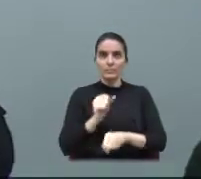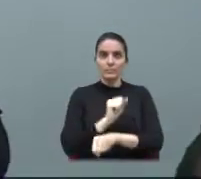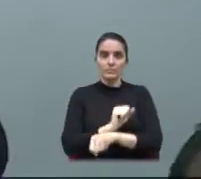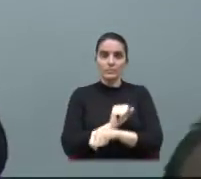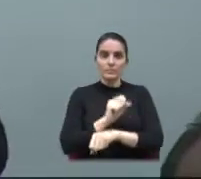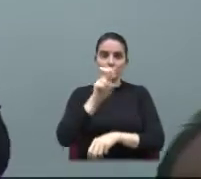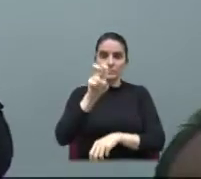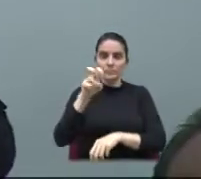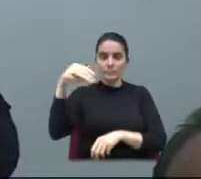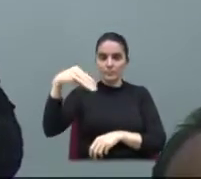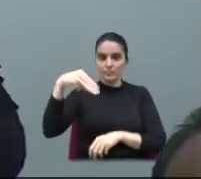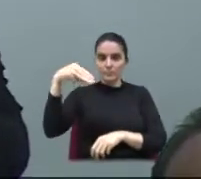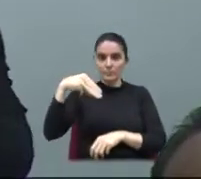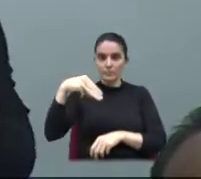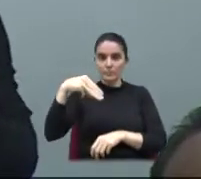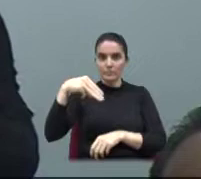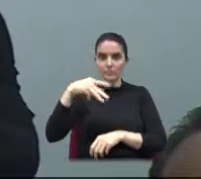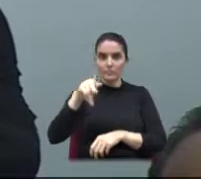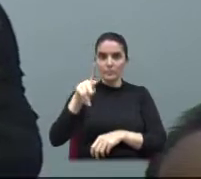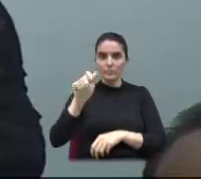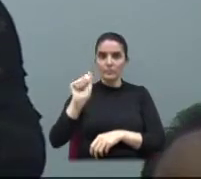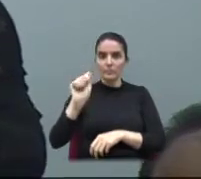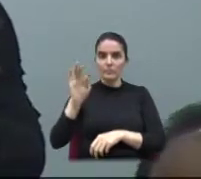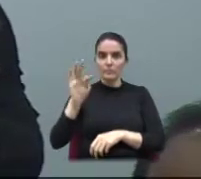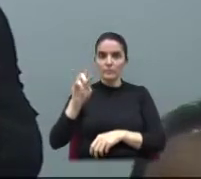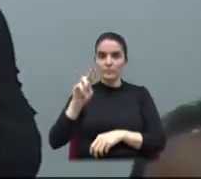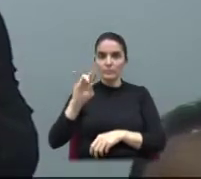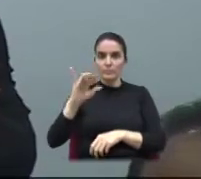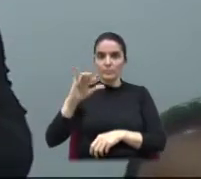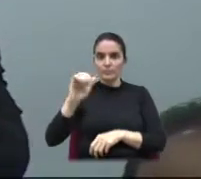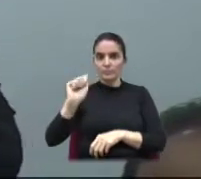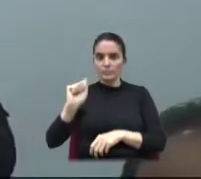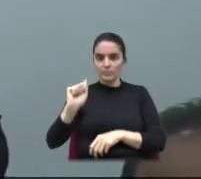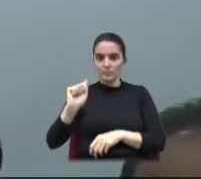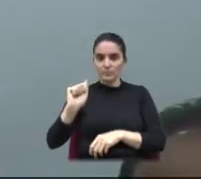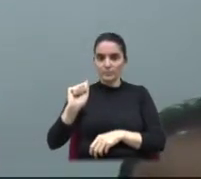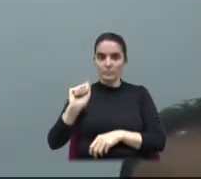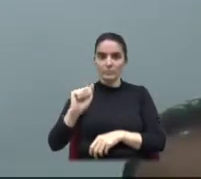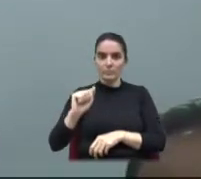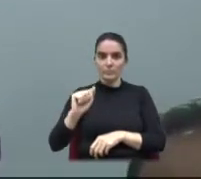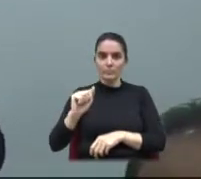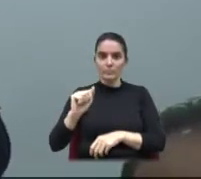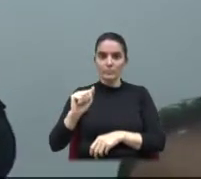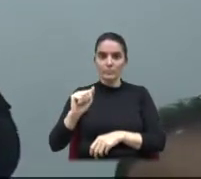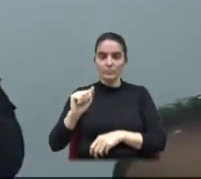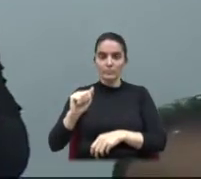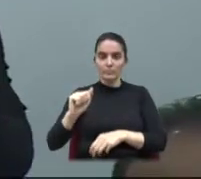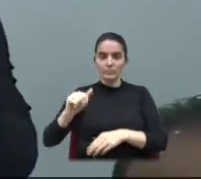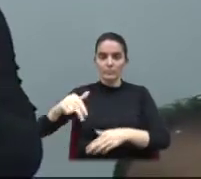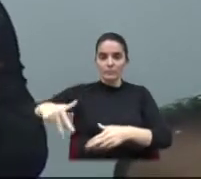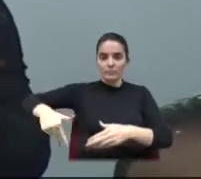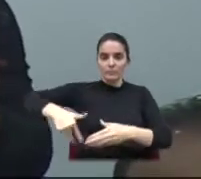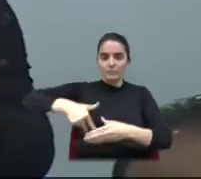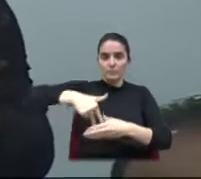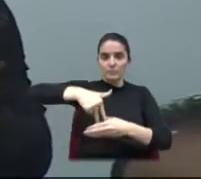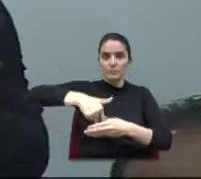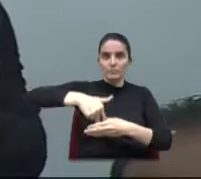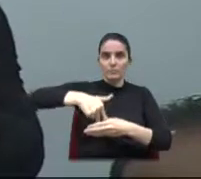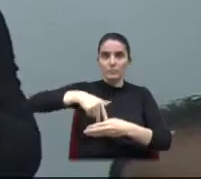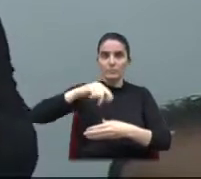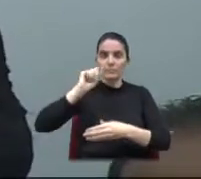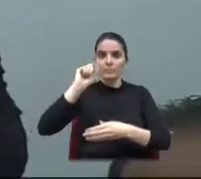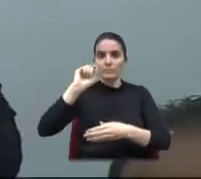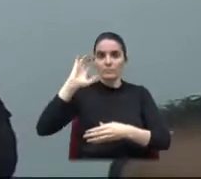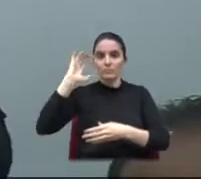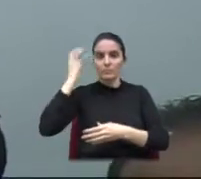5 minutos, para que a senhora Patrícia Xavier, munícipe, faça uso da tribuna para decorrer sobre a situação